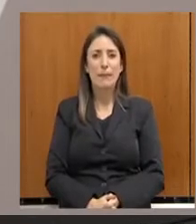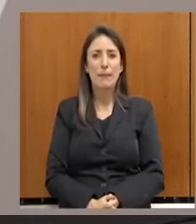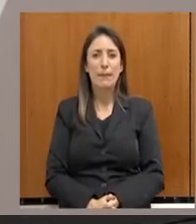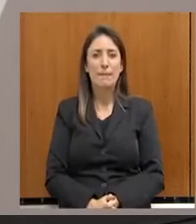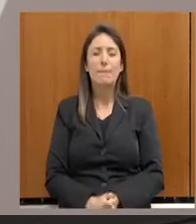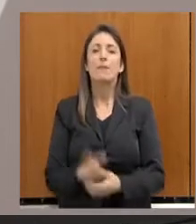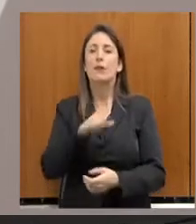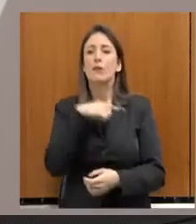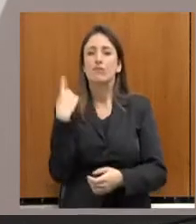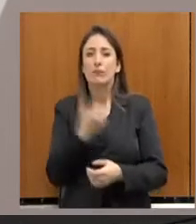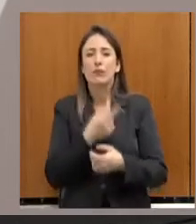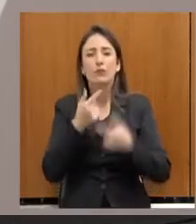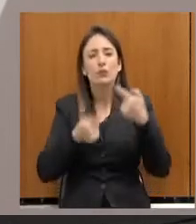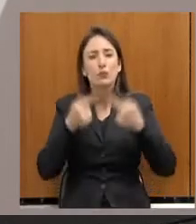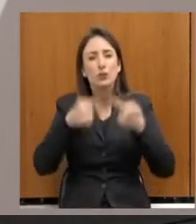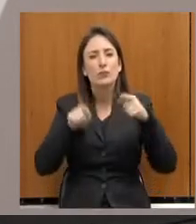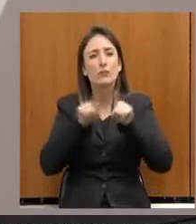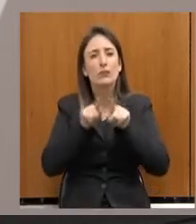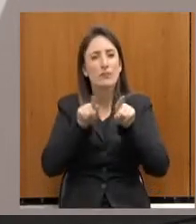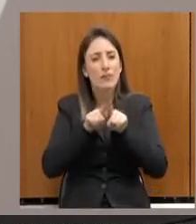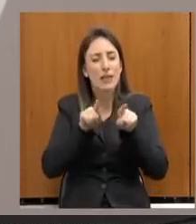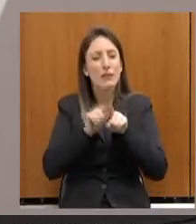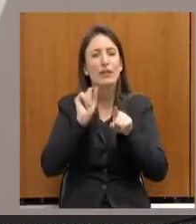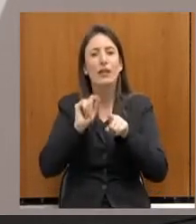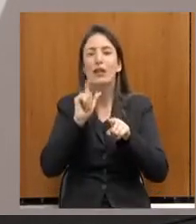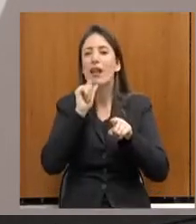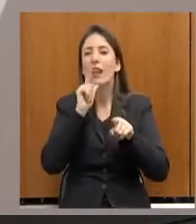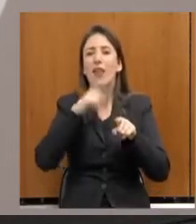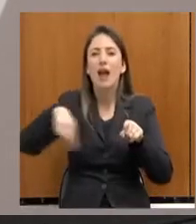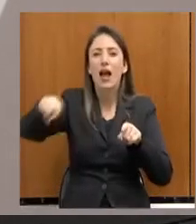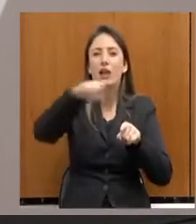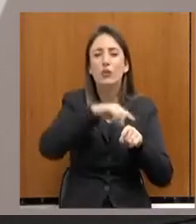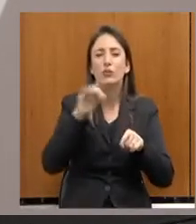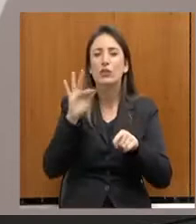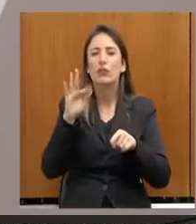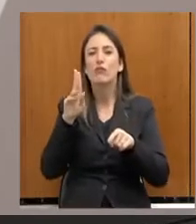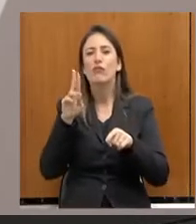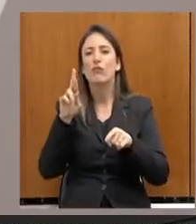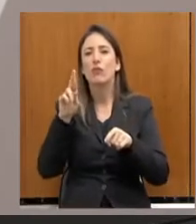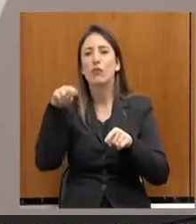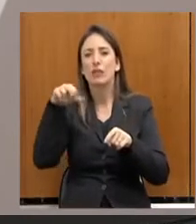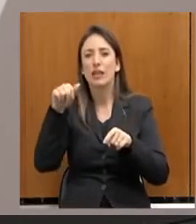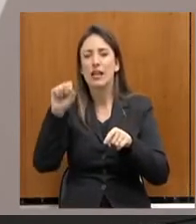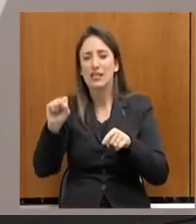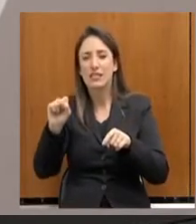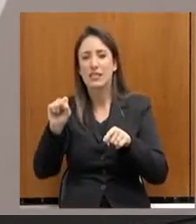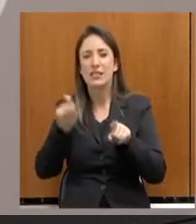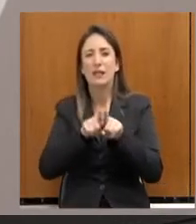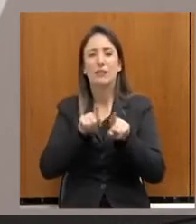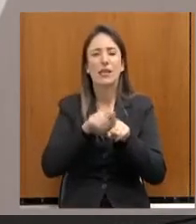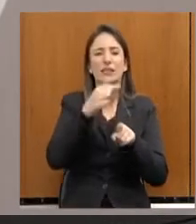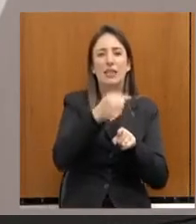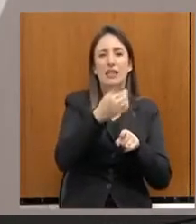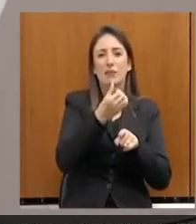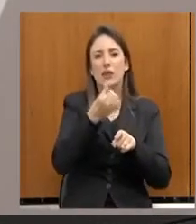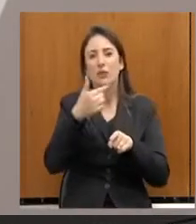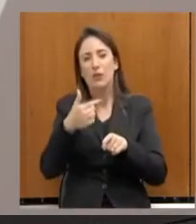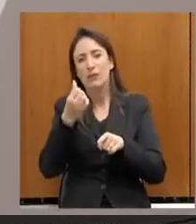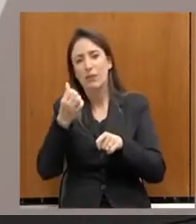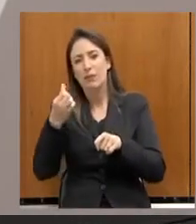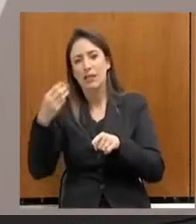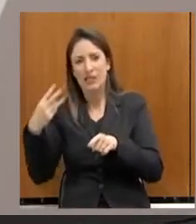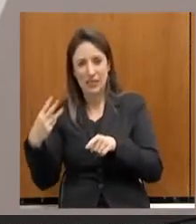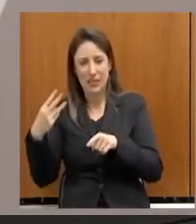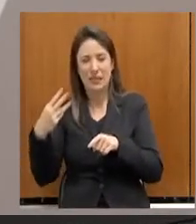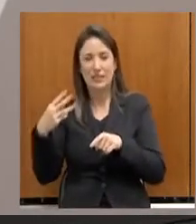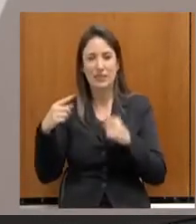a cota do Lago de Furnas e também de Peixoto 762 e663 bater a Bia uma